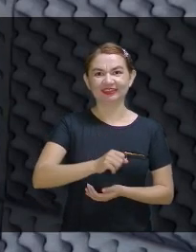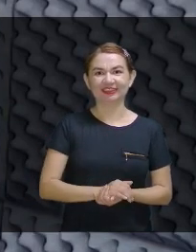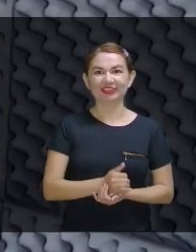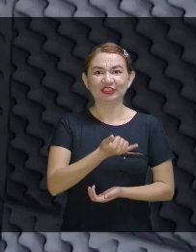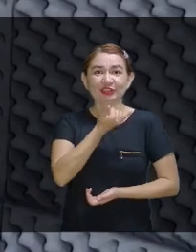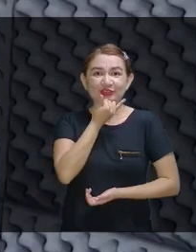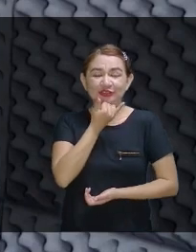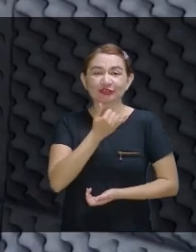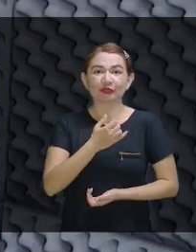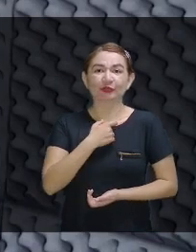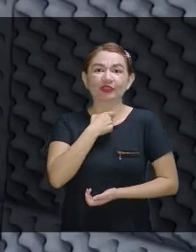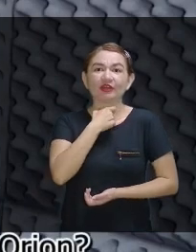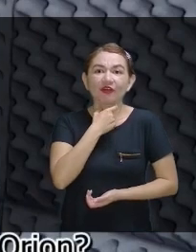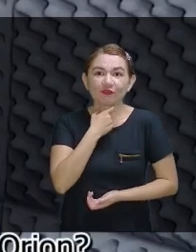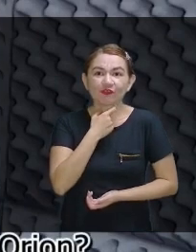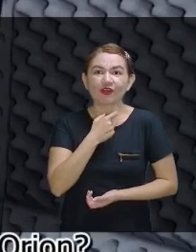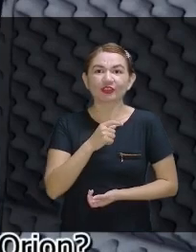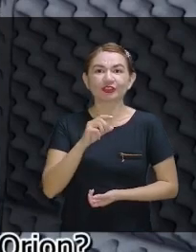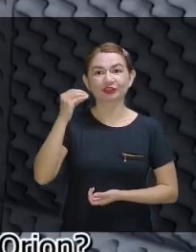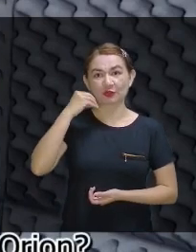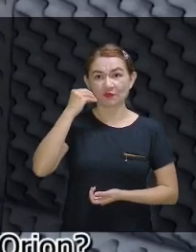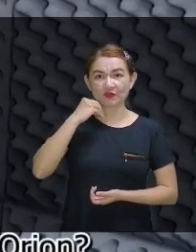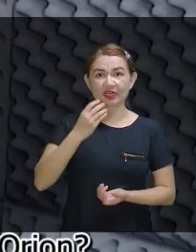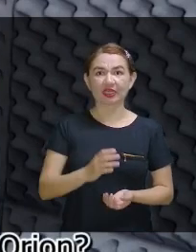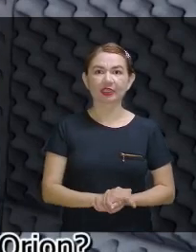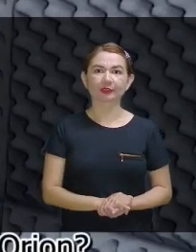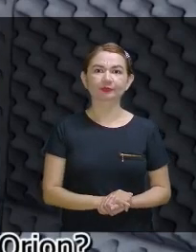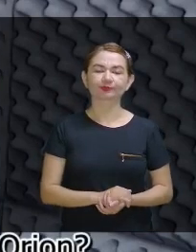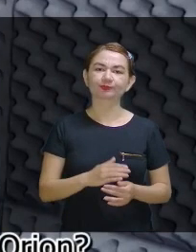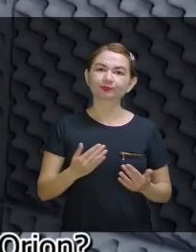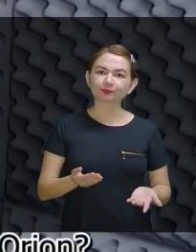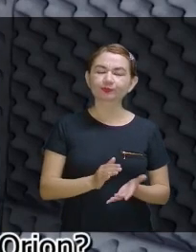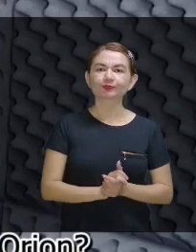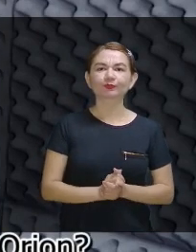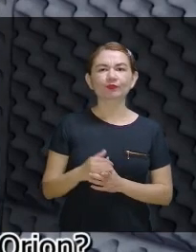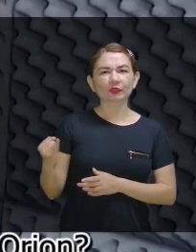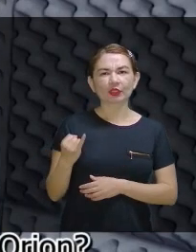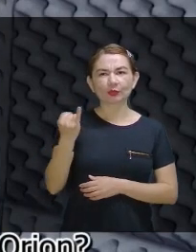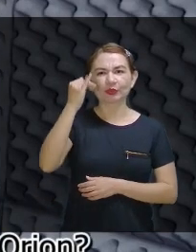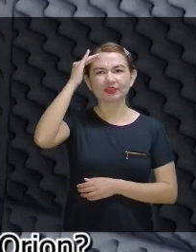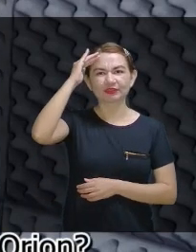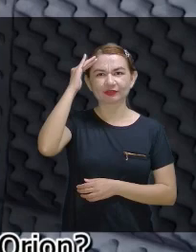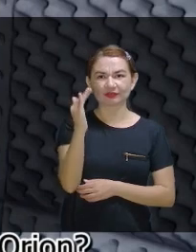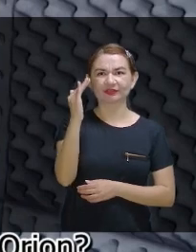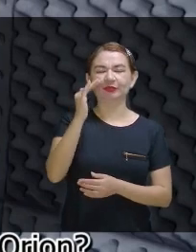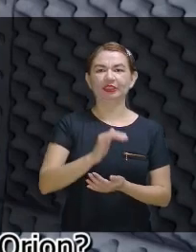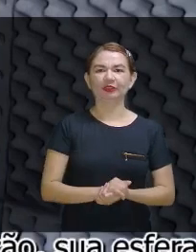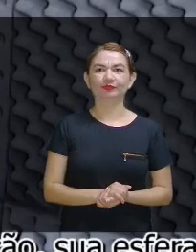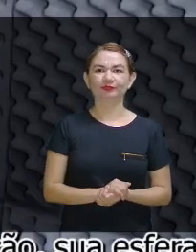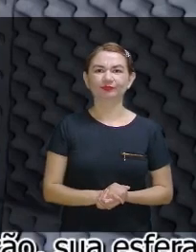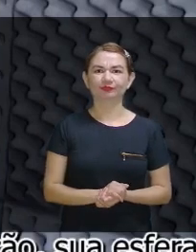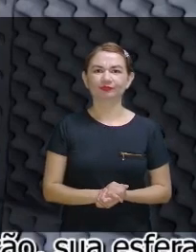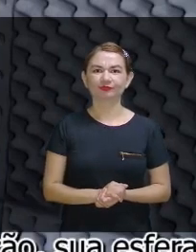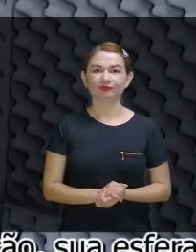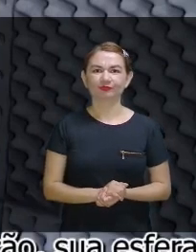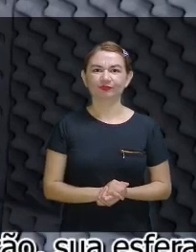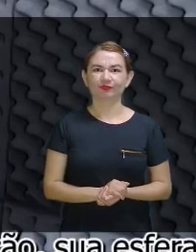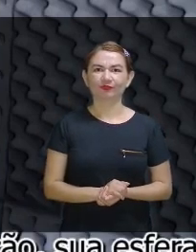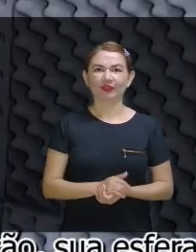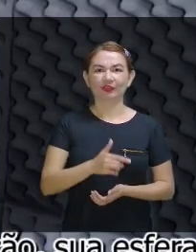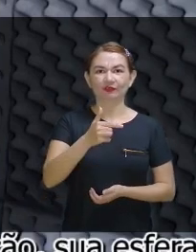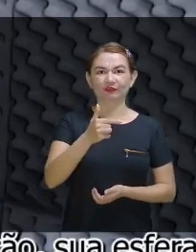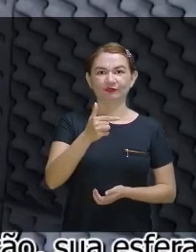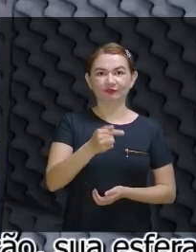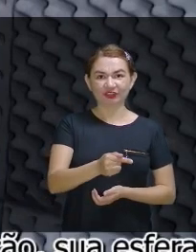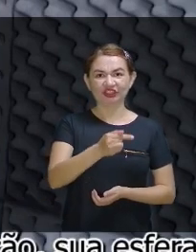um pouco afônico. Mas, começando, qual é a importância? É fundamental, Orion. Os 27 tribunais